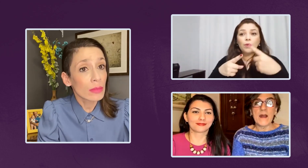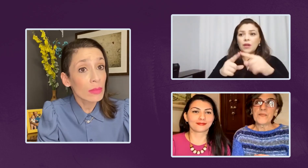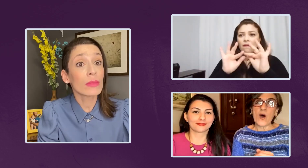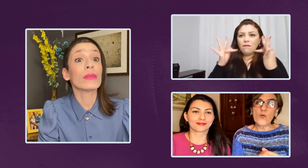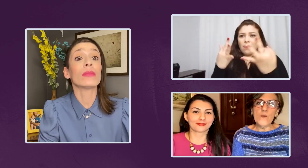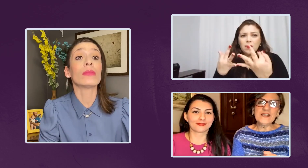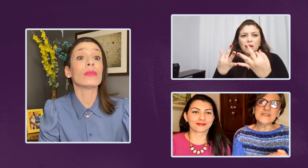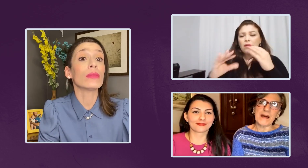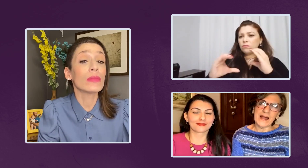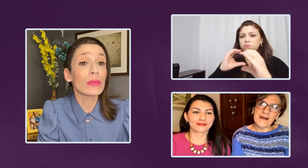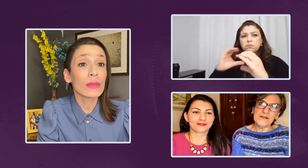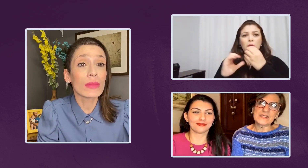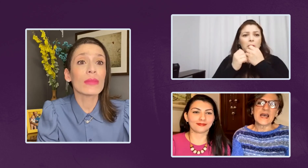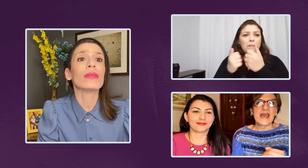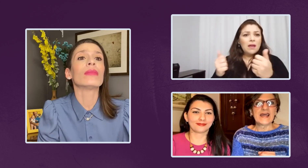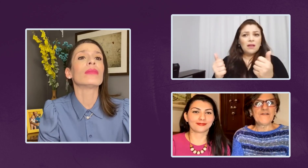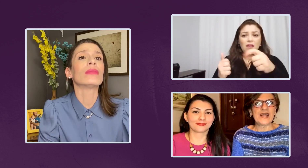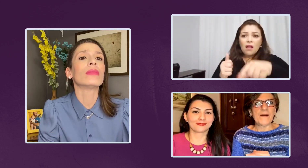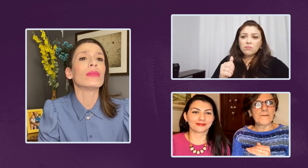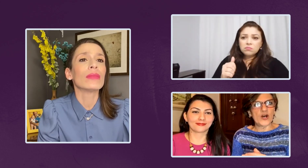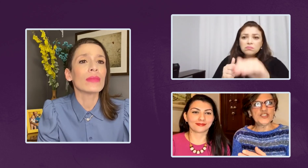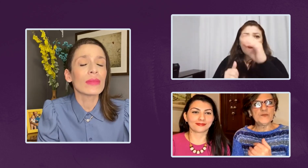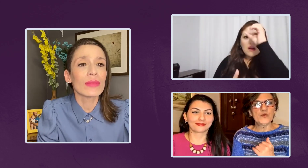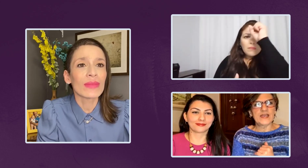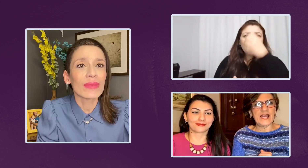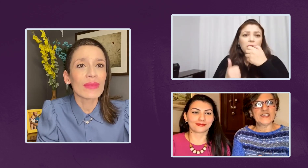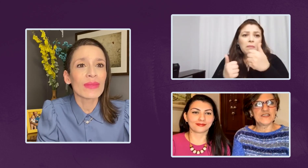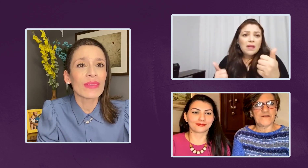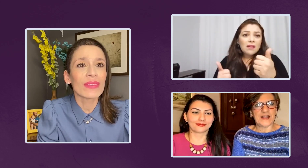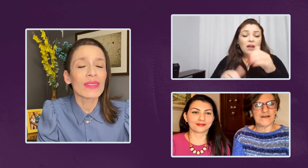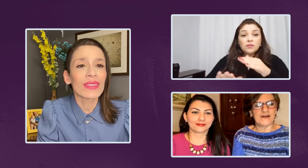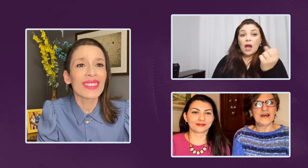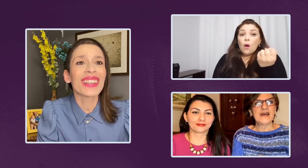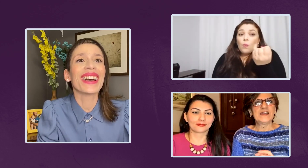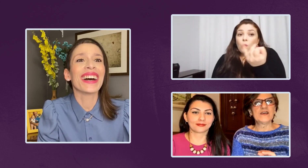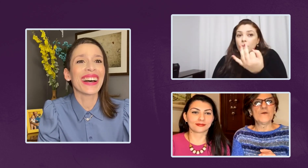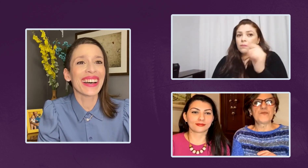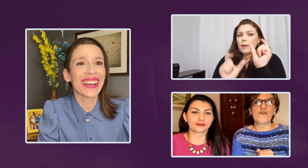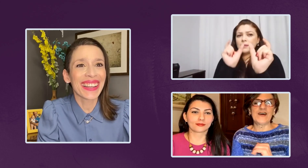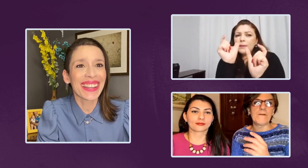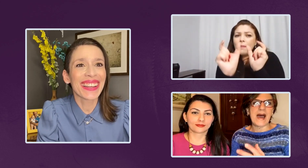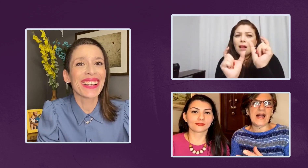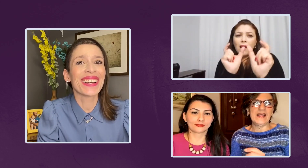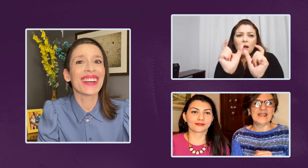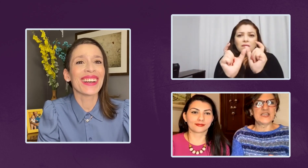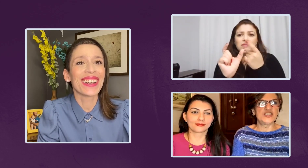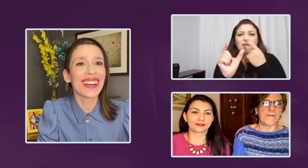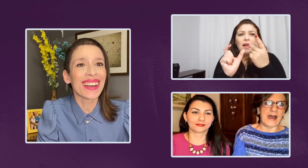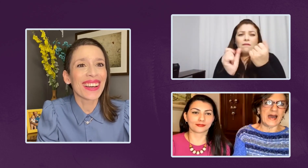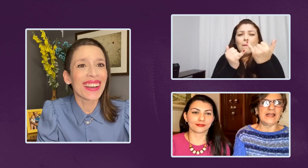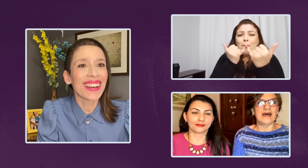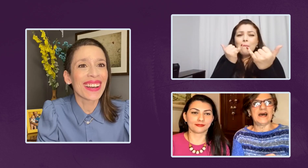bem, algumas palavras ela falava próximo do que a gente falava. Então, eu falava mala, ela